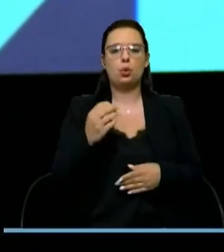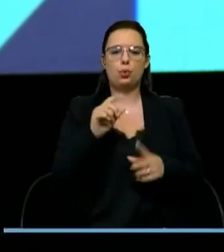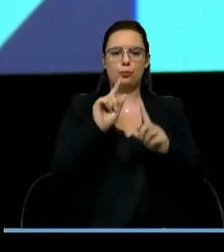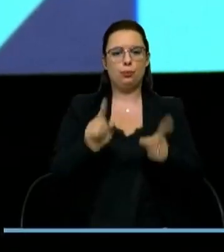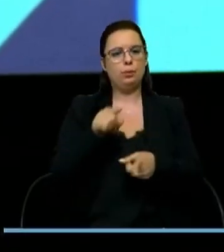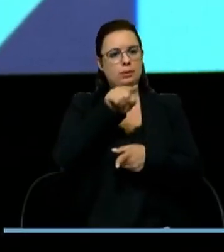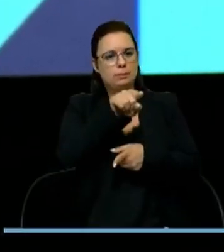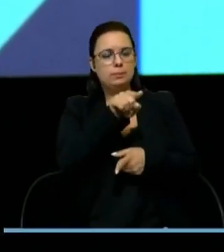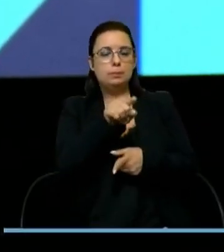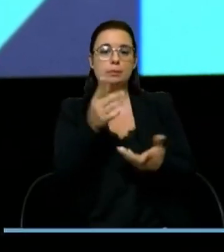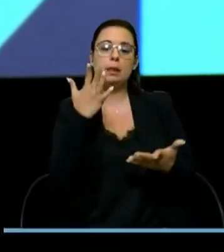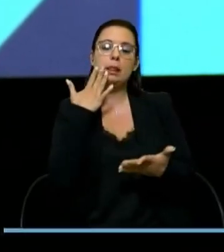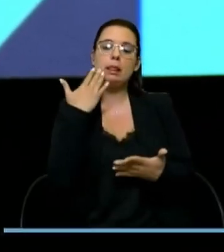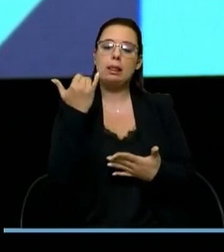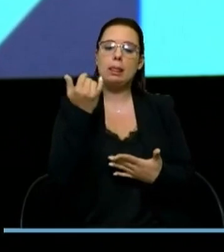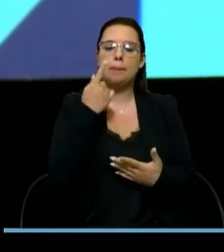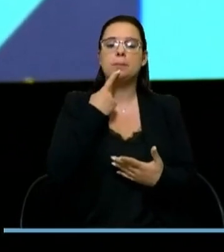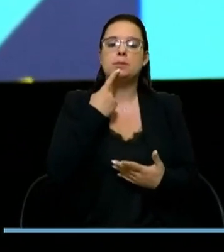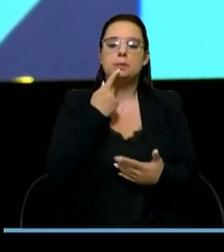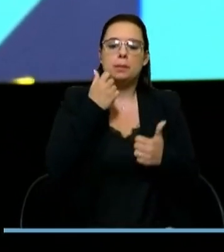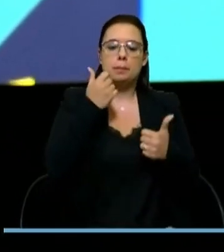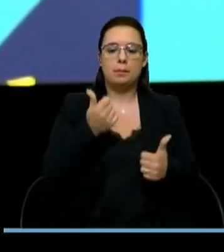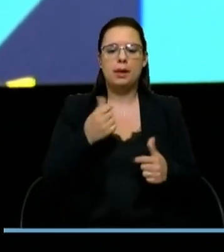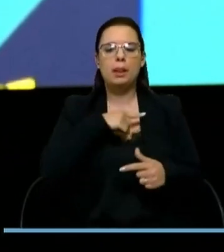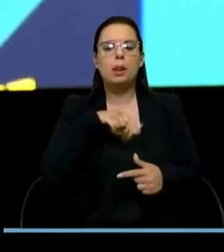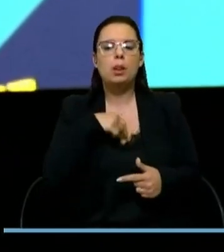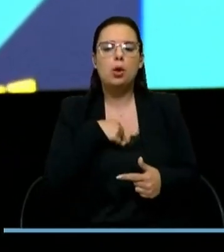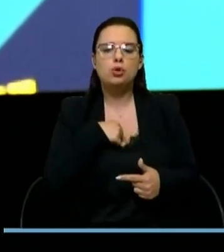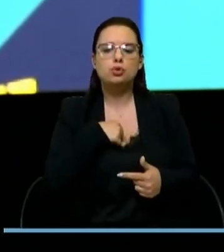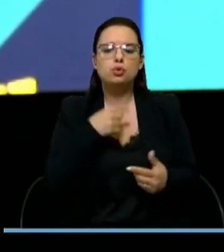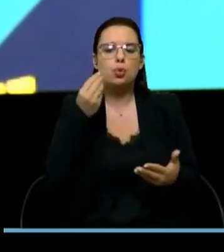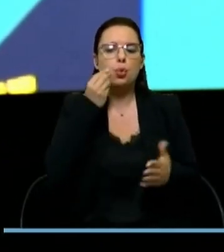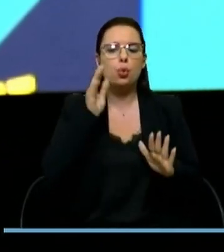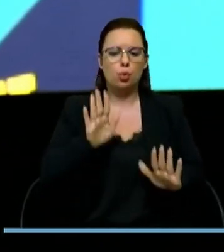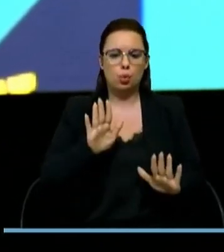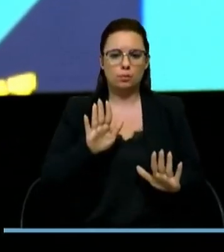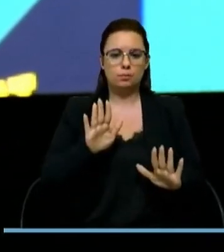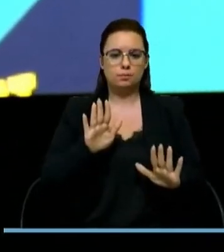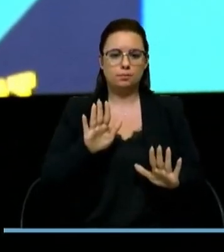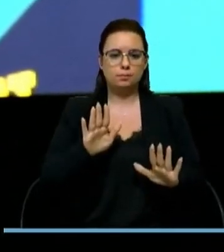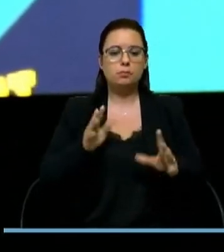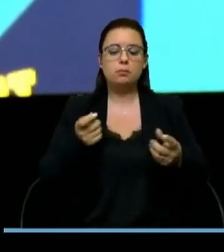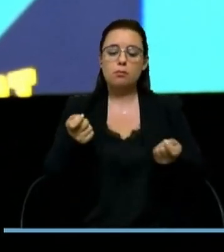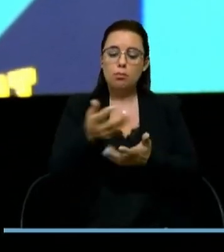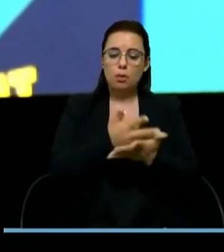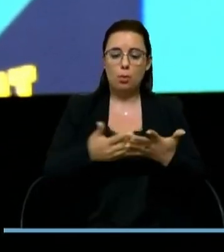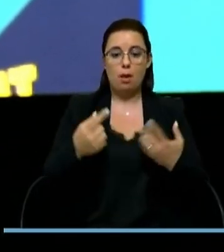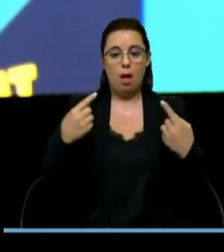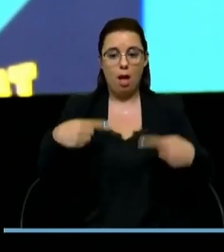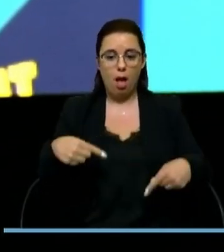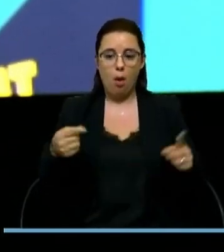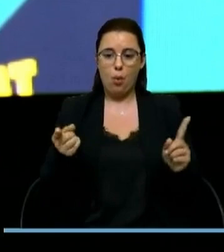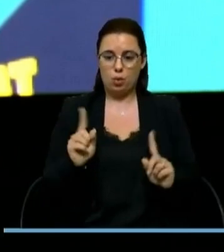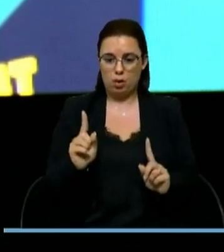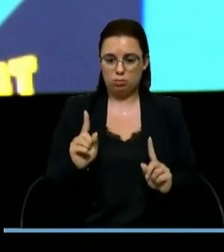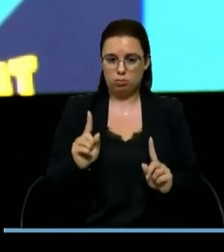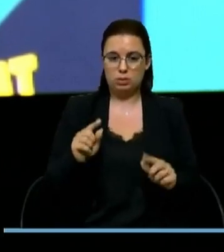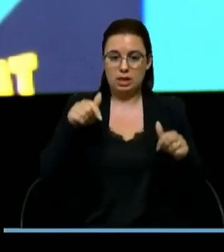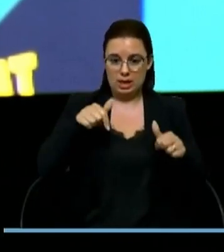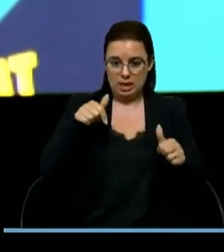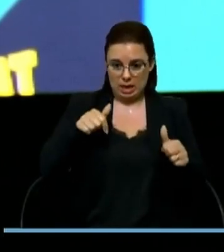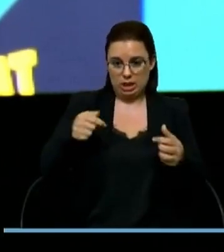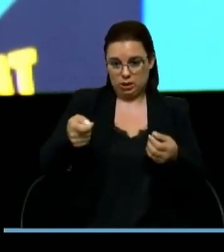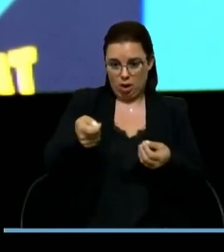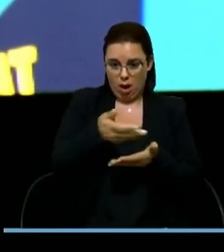por si para tentarmos perceber em que ponto é que estamos. Ou seja, a tokenização da economia já existe nesta região em